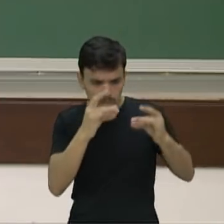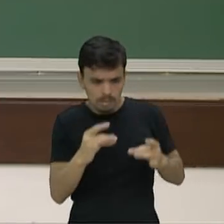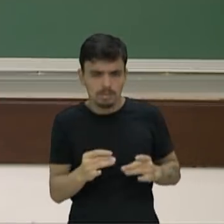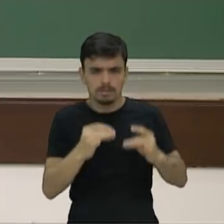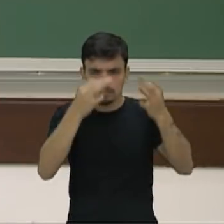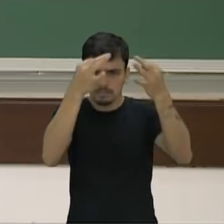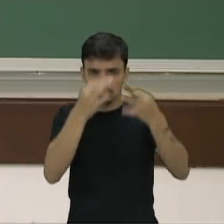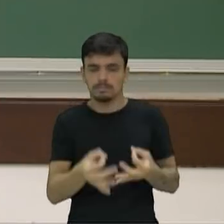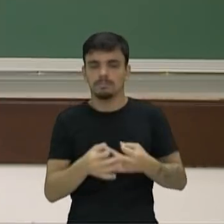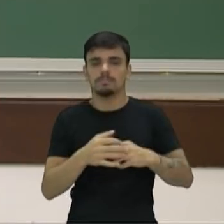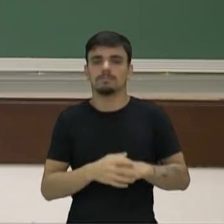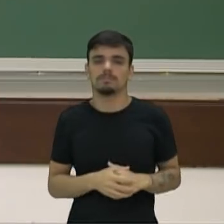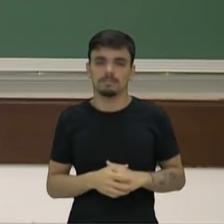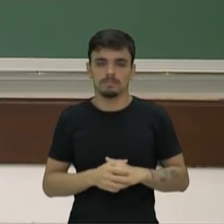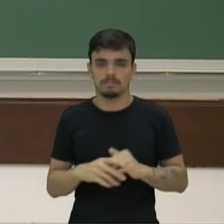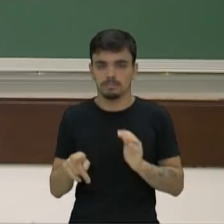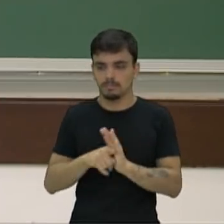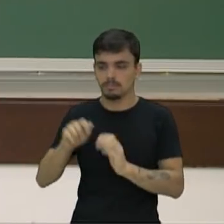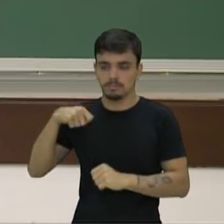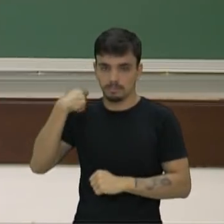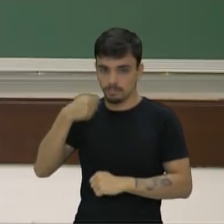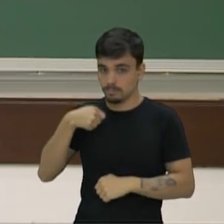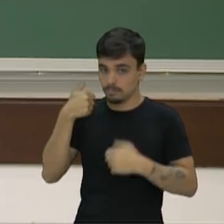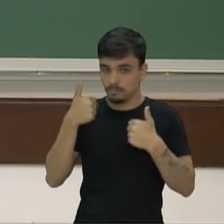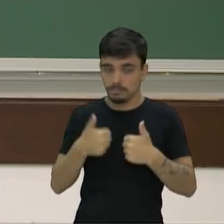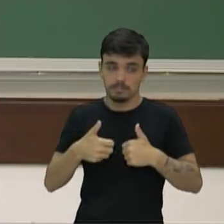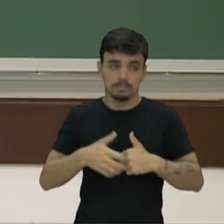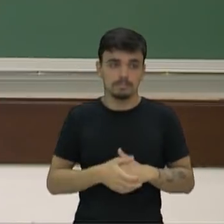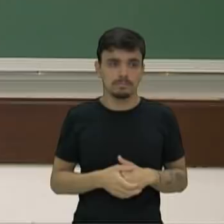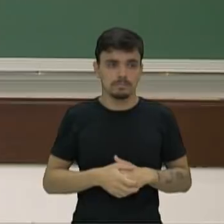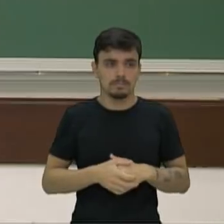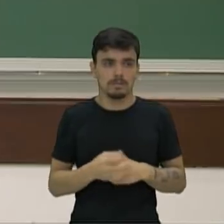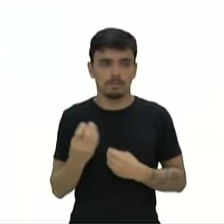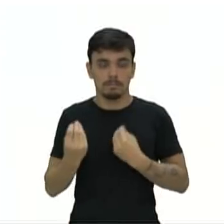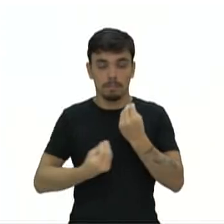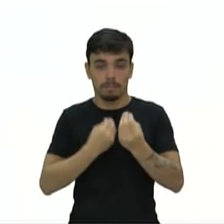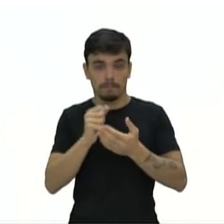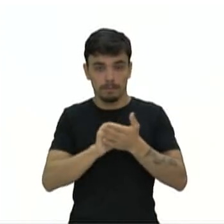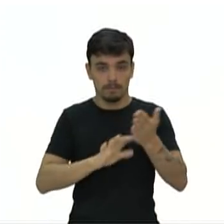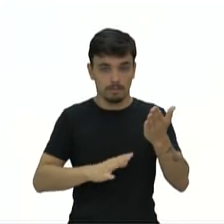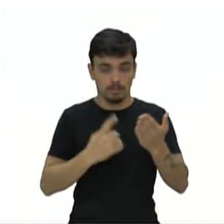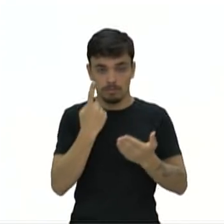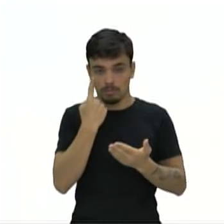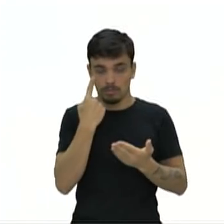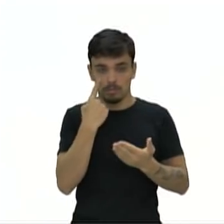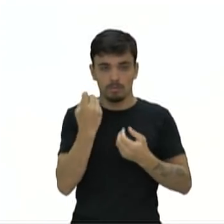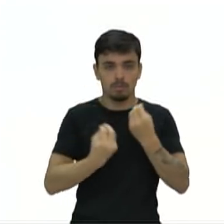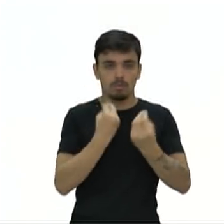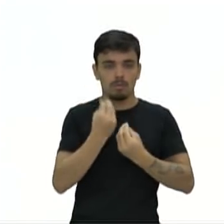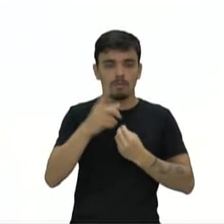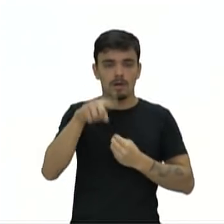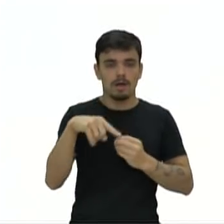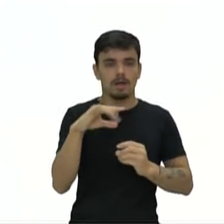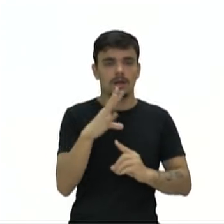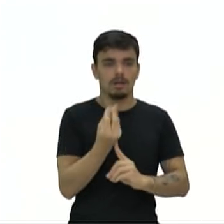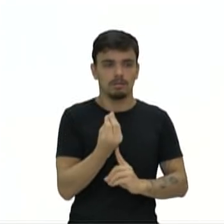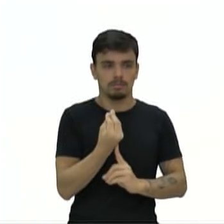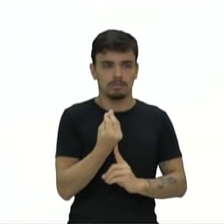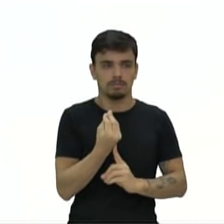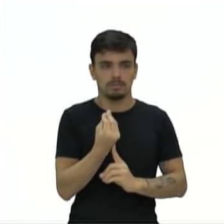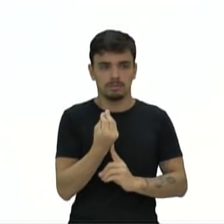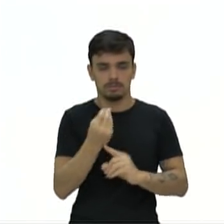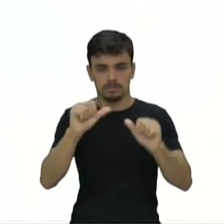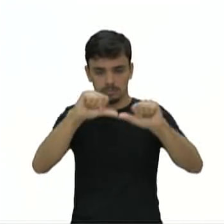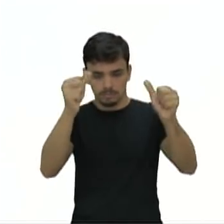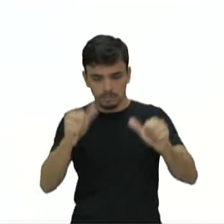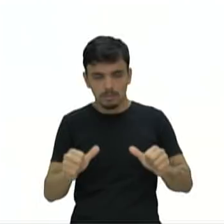pormenorizado, esculpido pelos artistas. Como eram as esculturas gregas na Grécia Antiga?